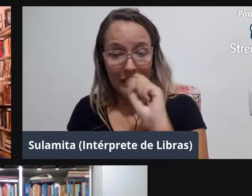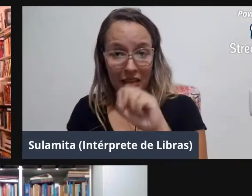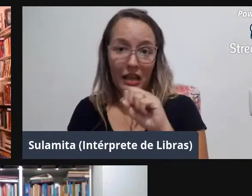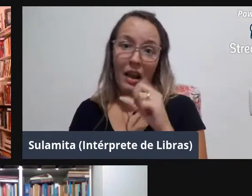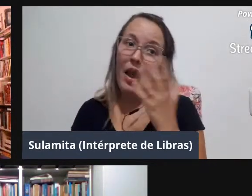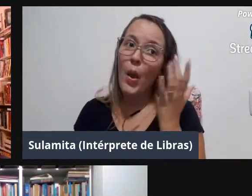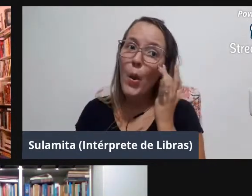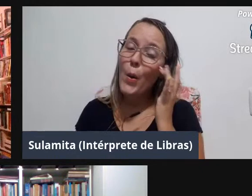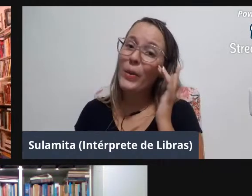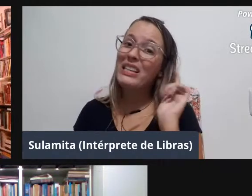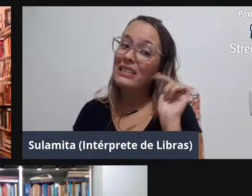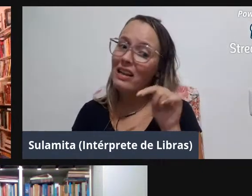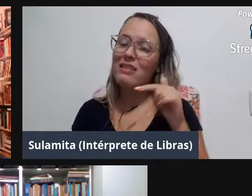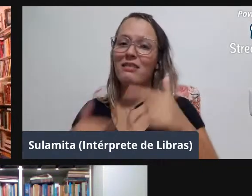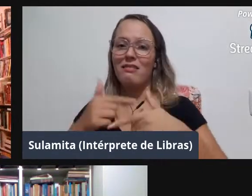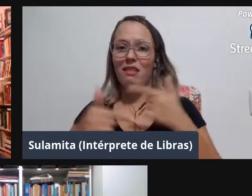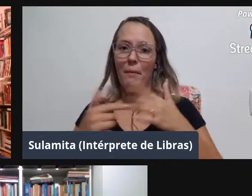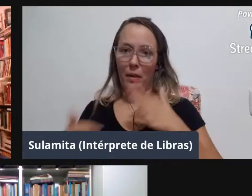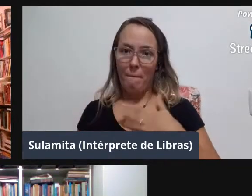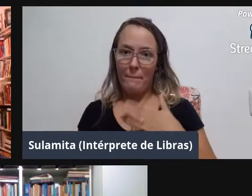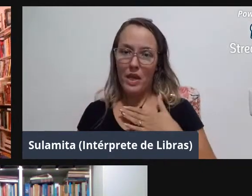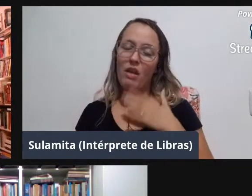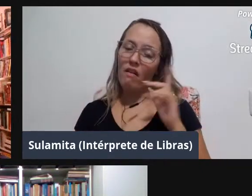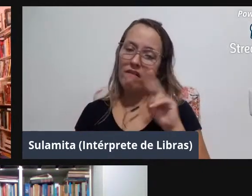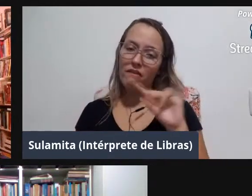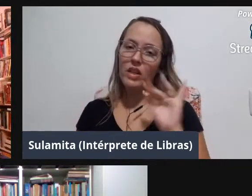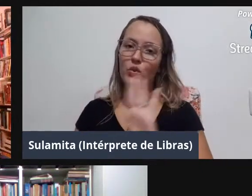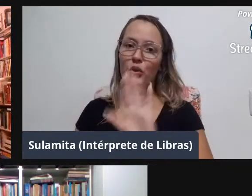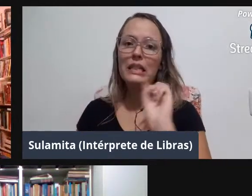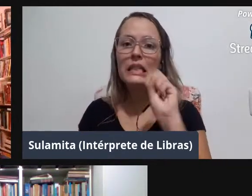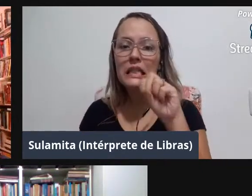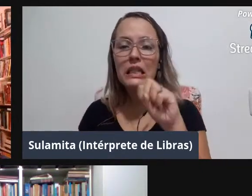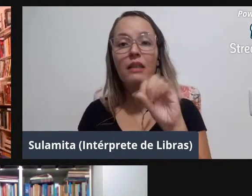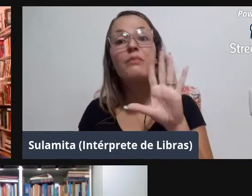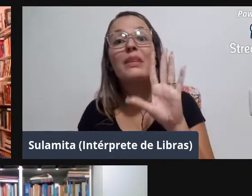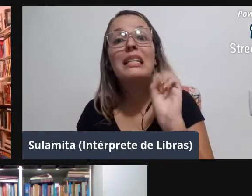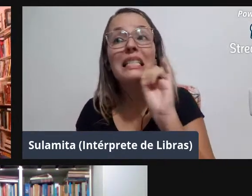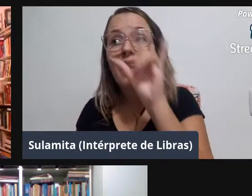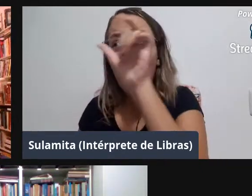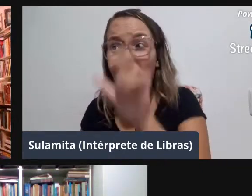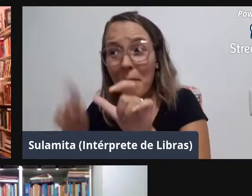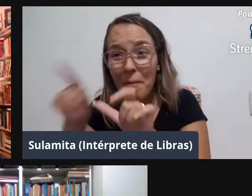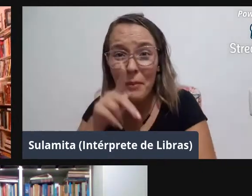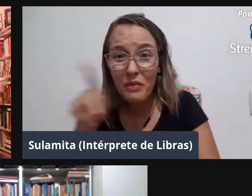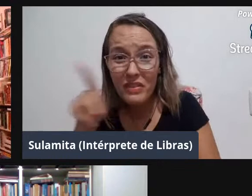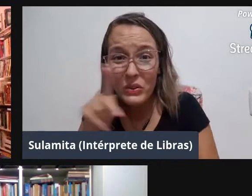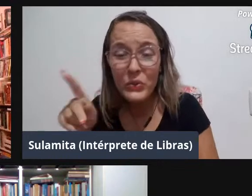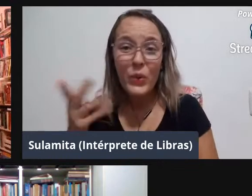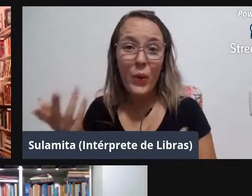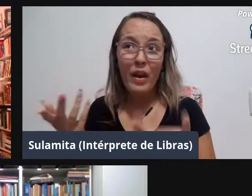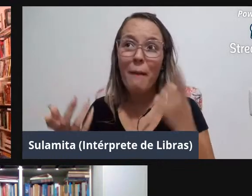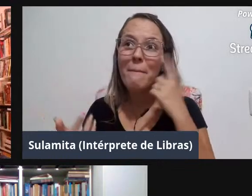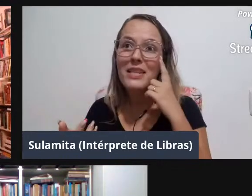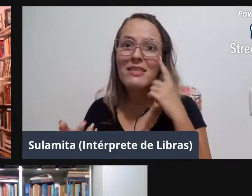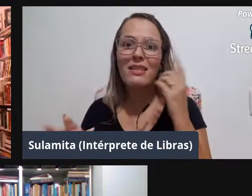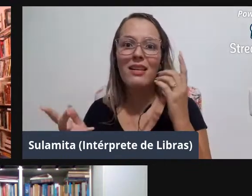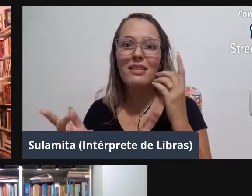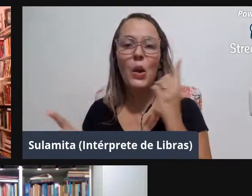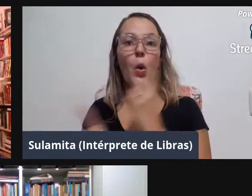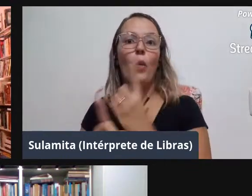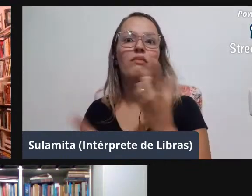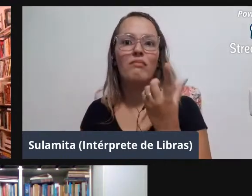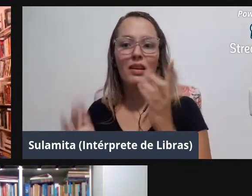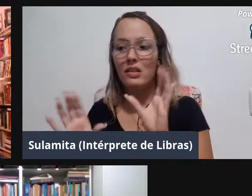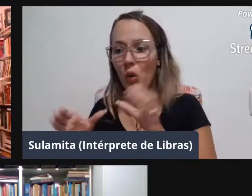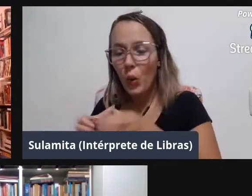coisa que o meu trabalho pode ajudar. Será que talvez essa professora, se ela soubesse que existe um conjunto de intelectuais negros no século XIX e no século XX,